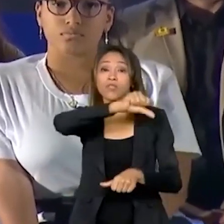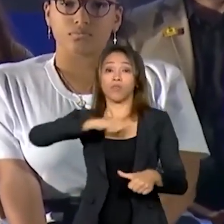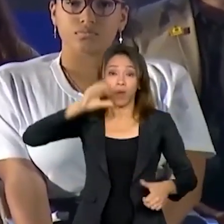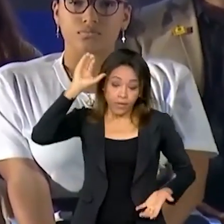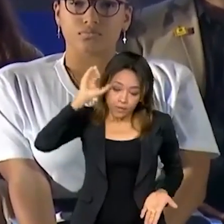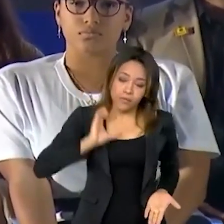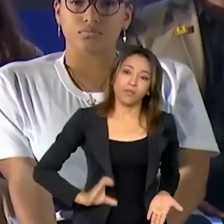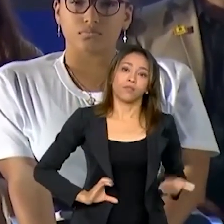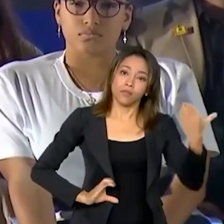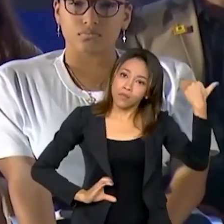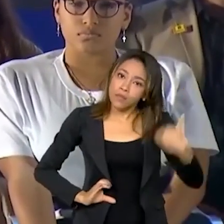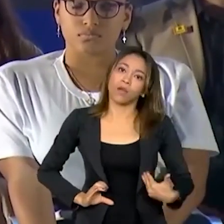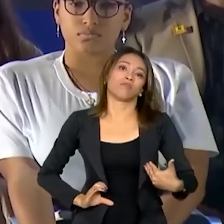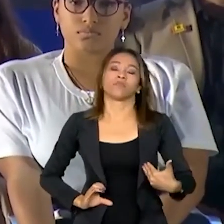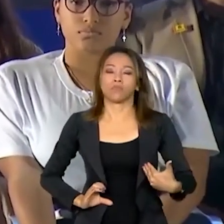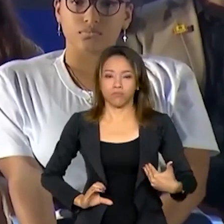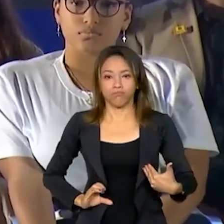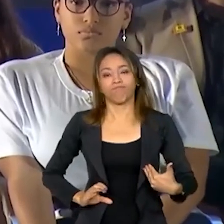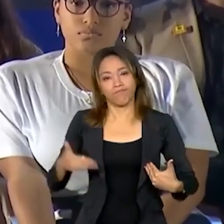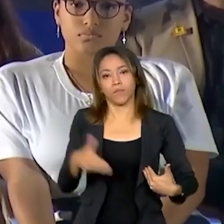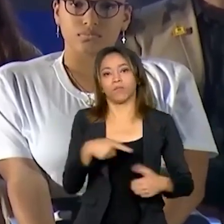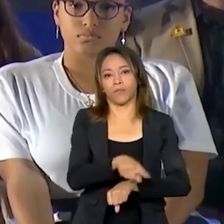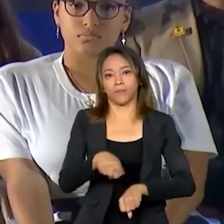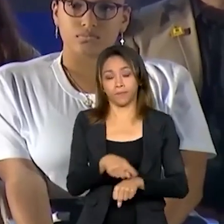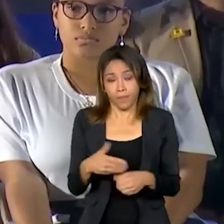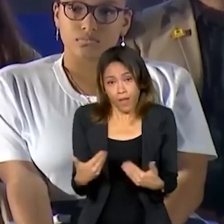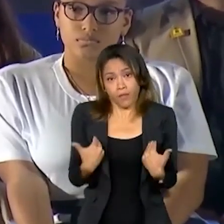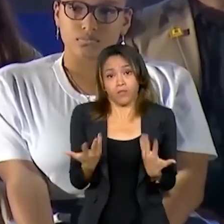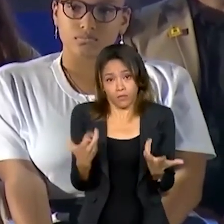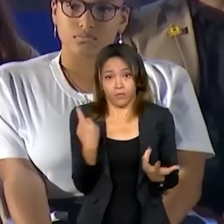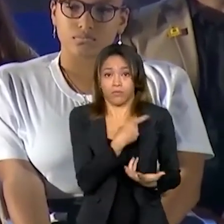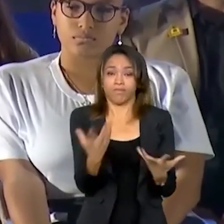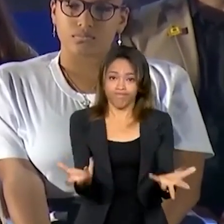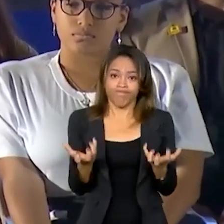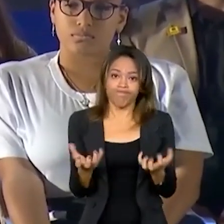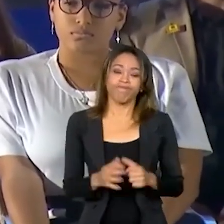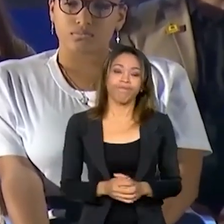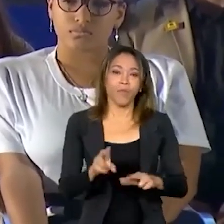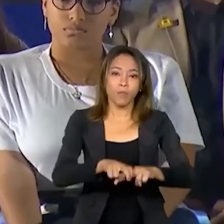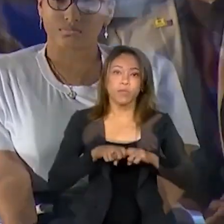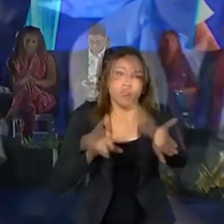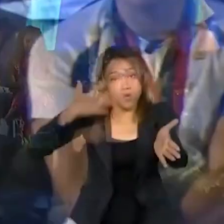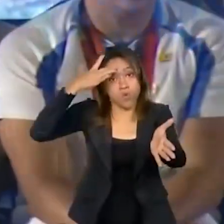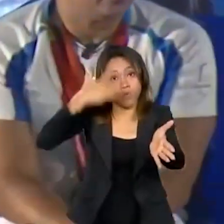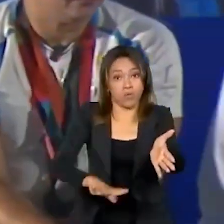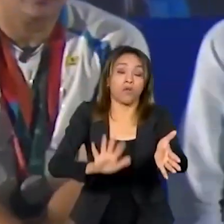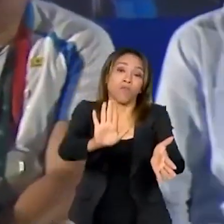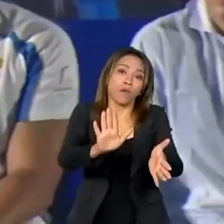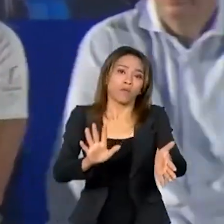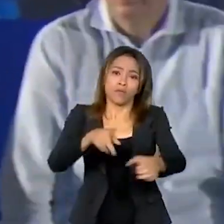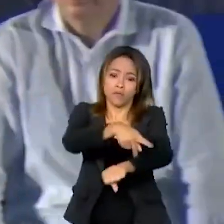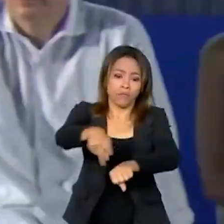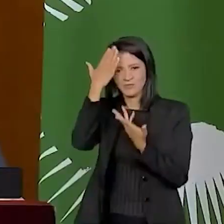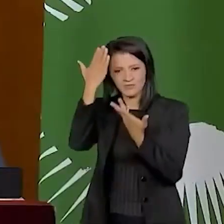oposição planejam se unir ao caso em um ato de defesa pela saída de Lula do poder. Os parlamentares planejam realizar um ato em defesa